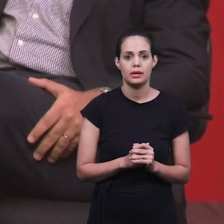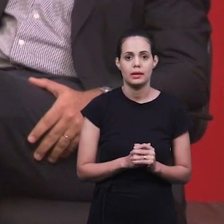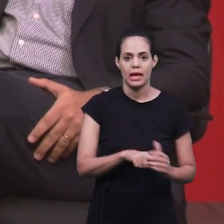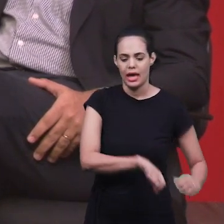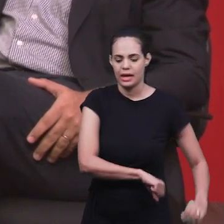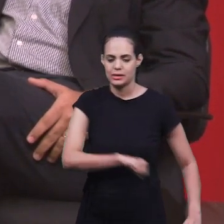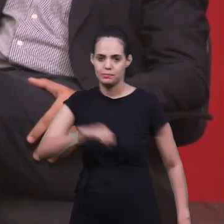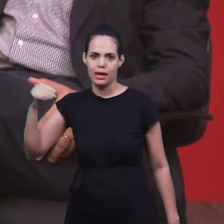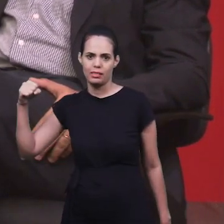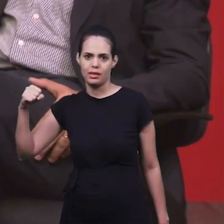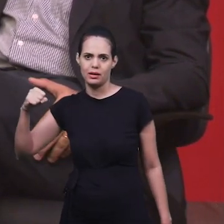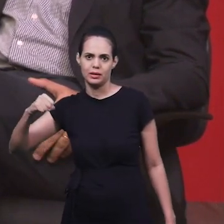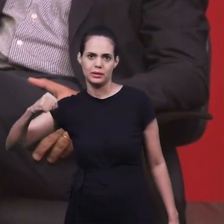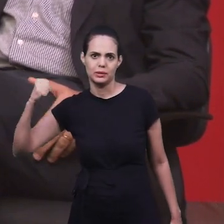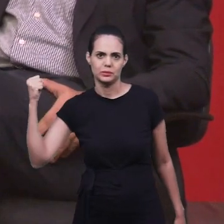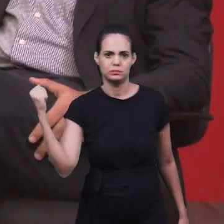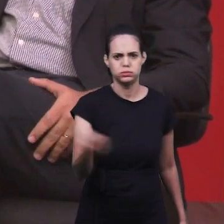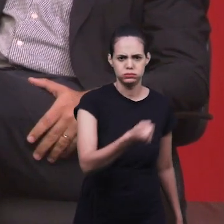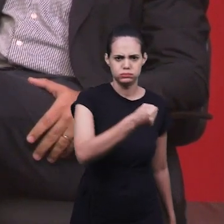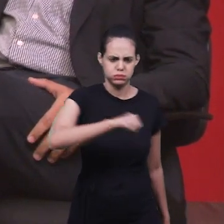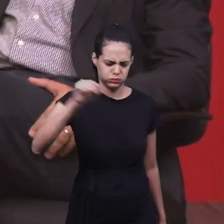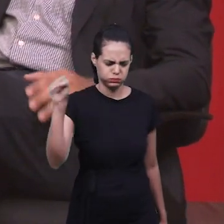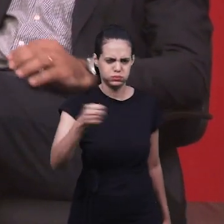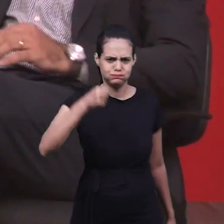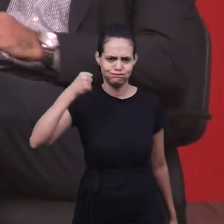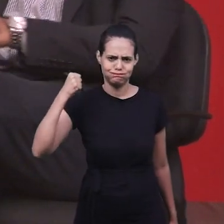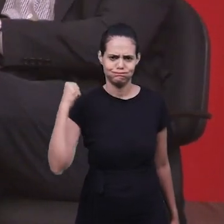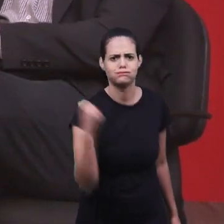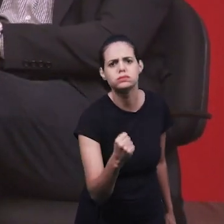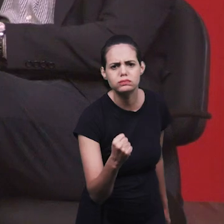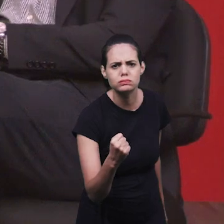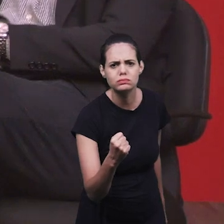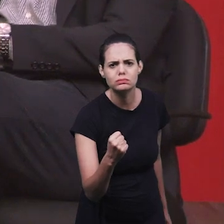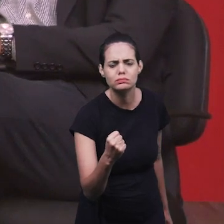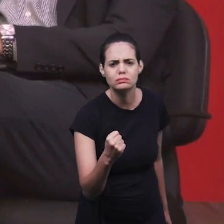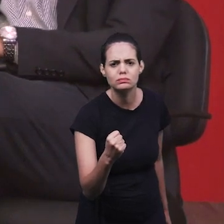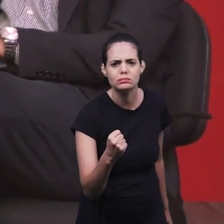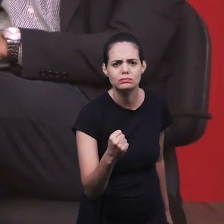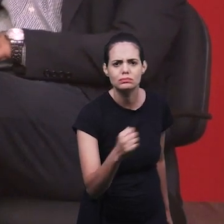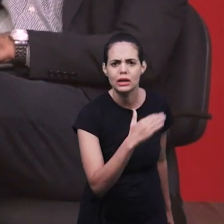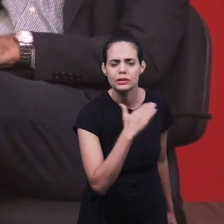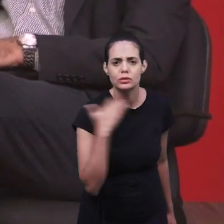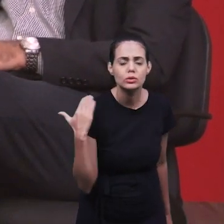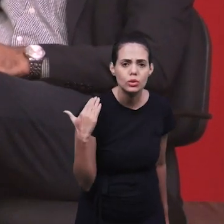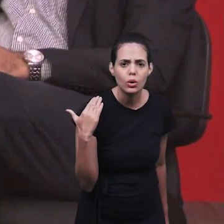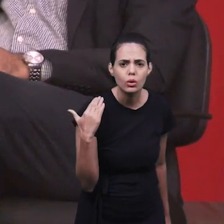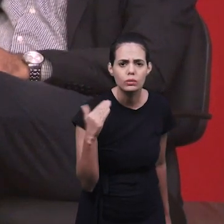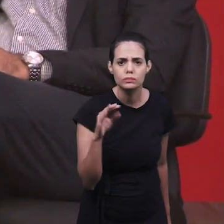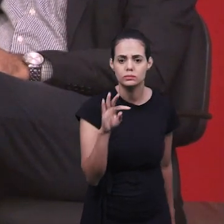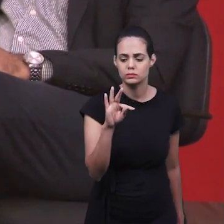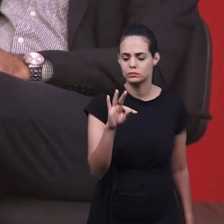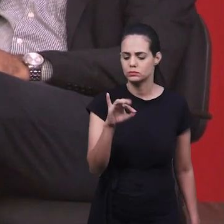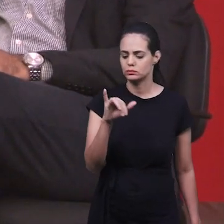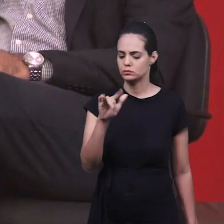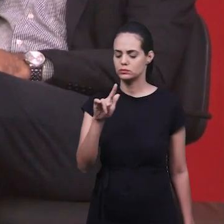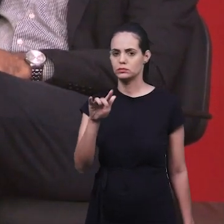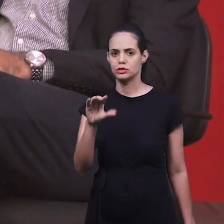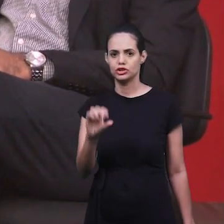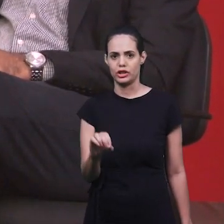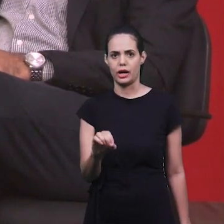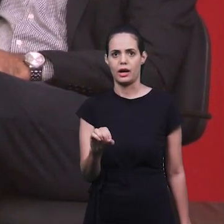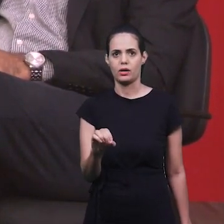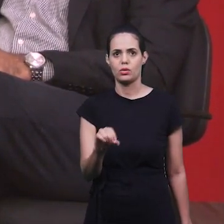irmão de João. Então, Herodes Agripa, Isso. Sim. quando Cláudio era o